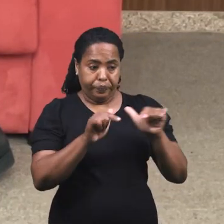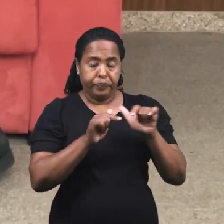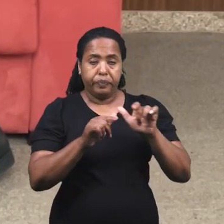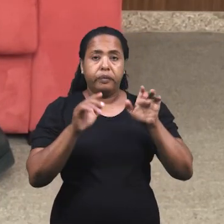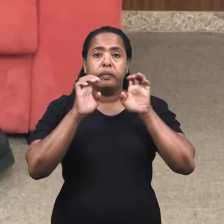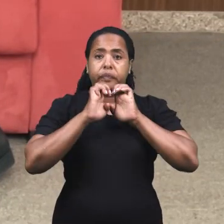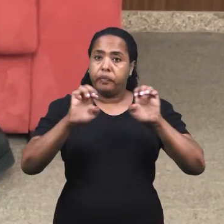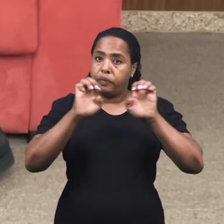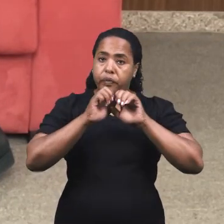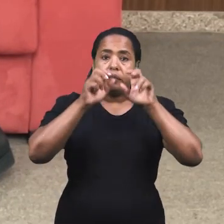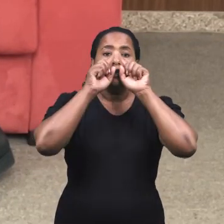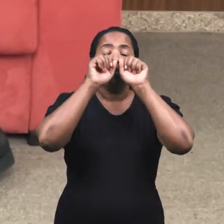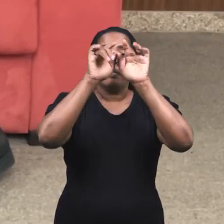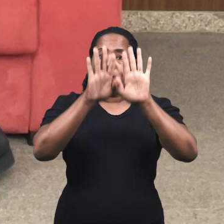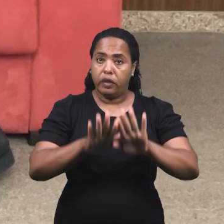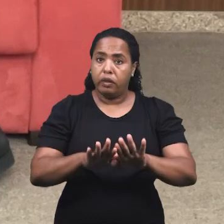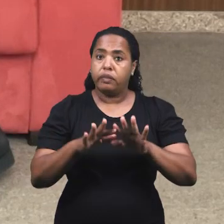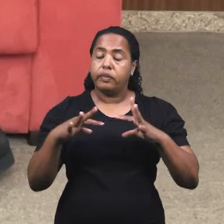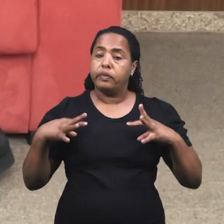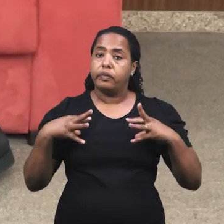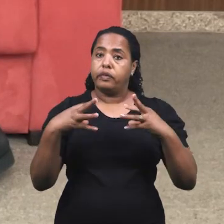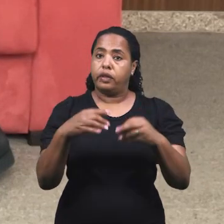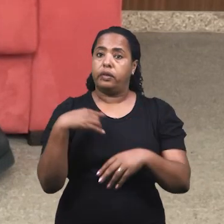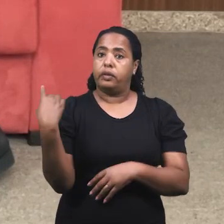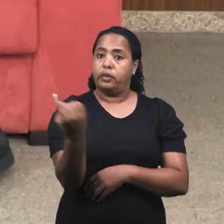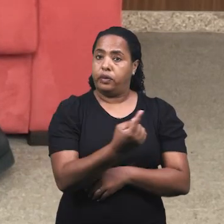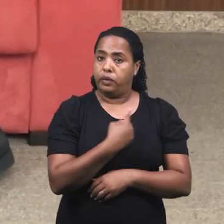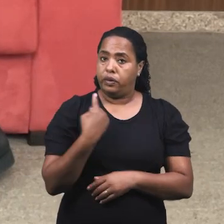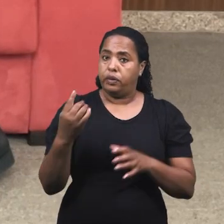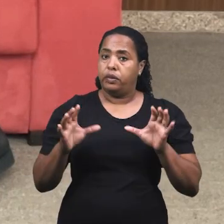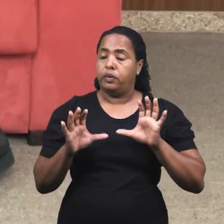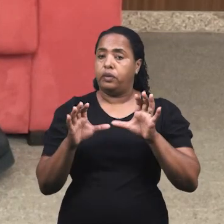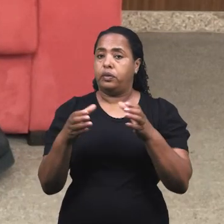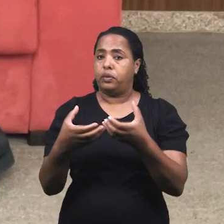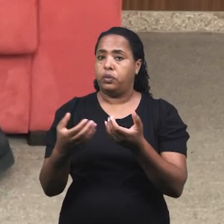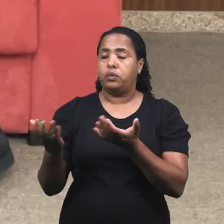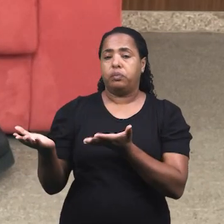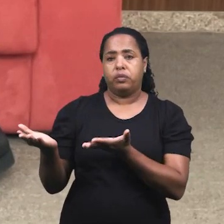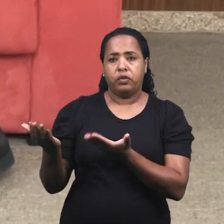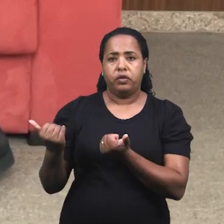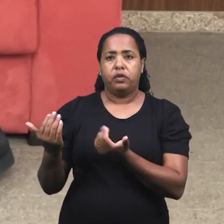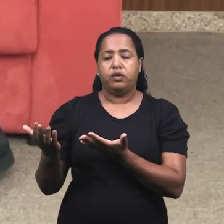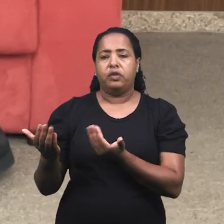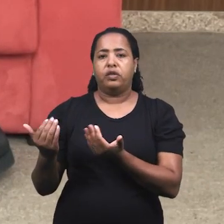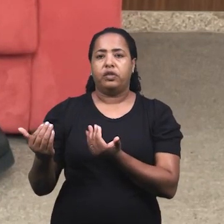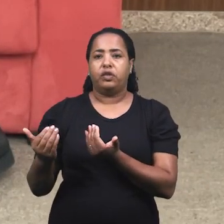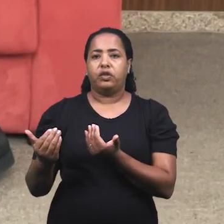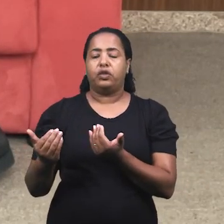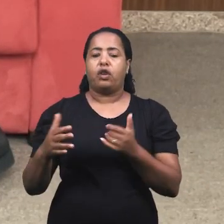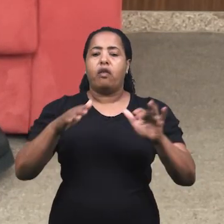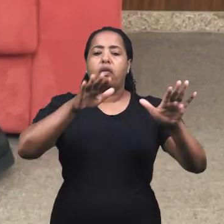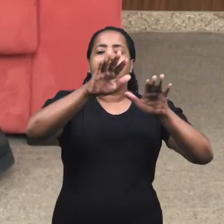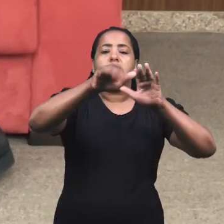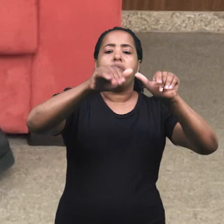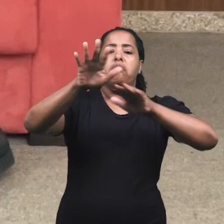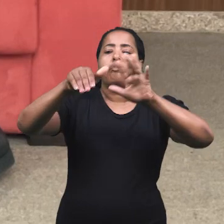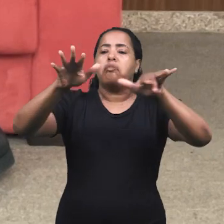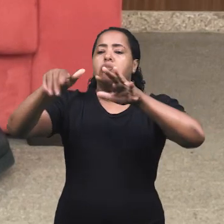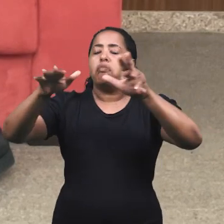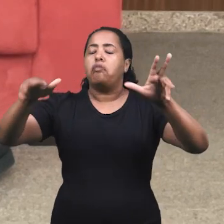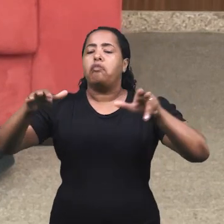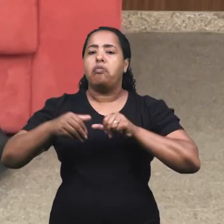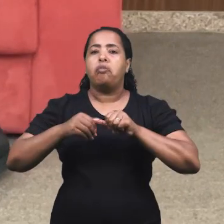dizer para nós? Bom, o trabalho de evangelizações, ele tem sido uma bênção para todos nós, né? Nós jovens que somos